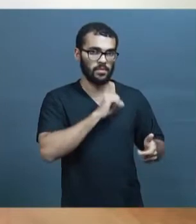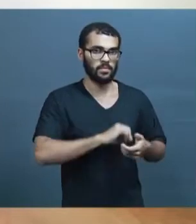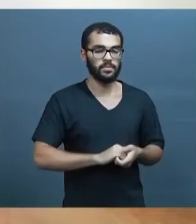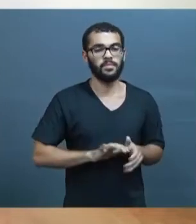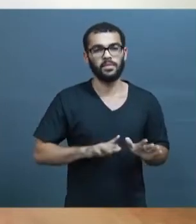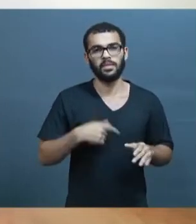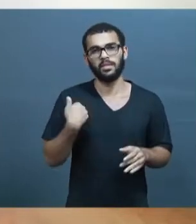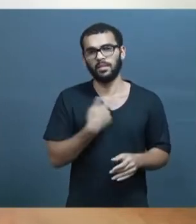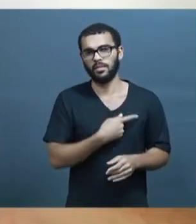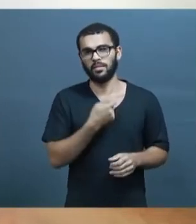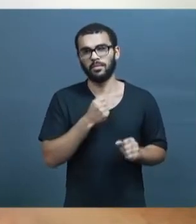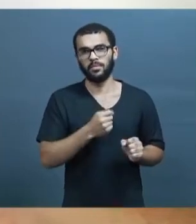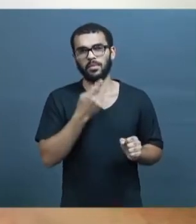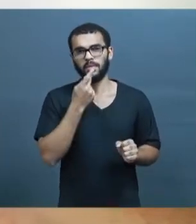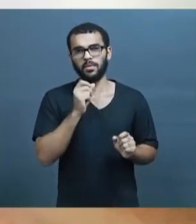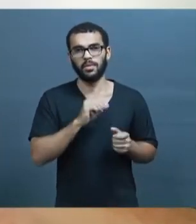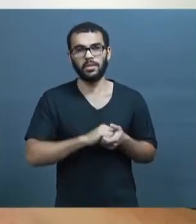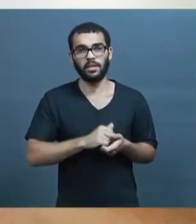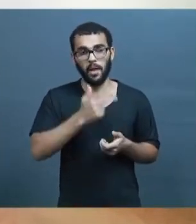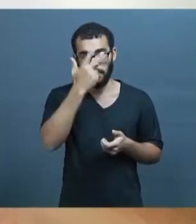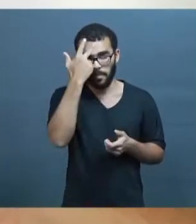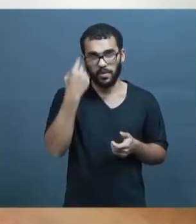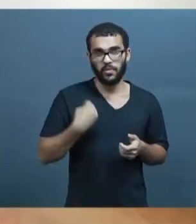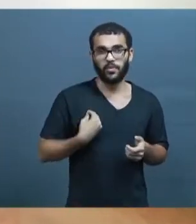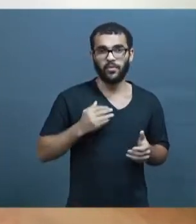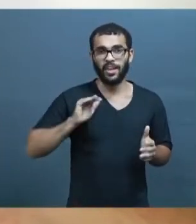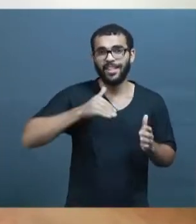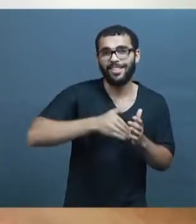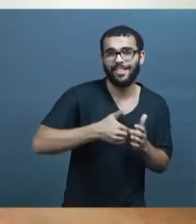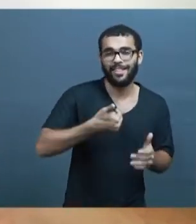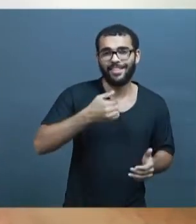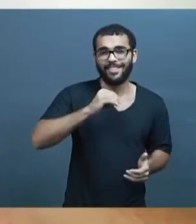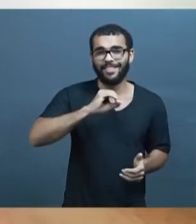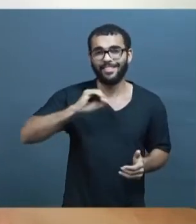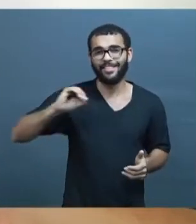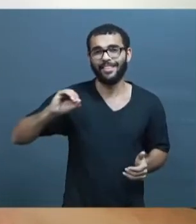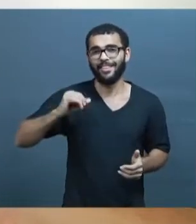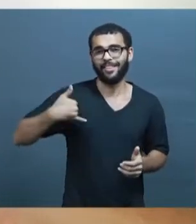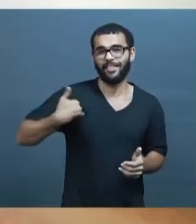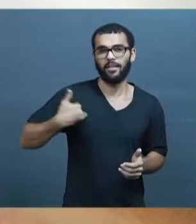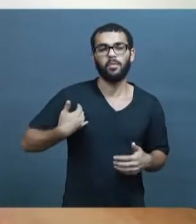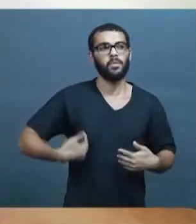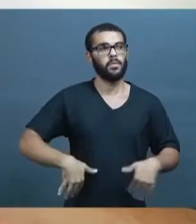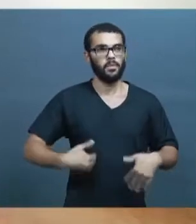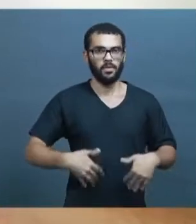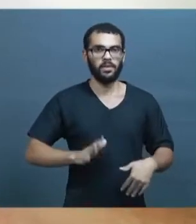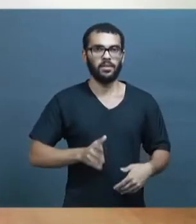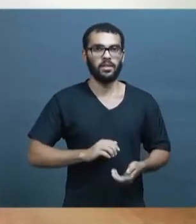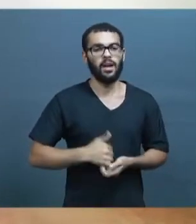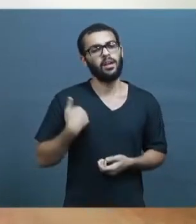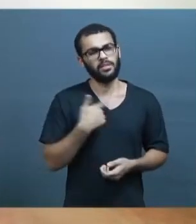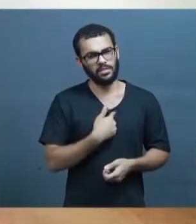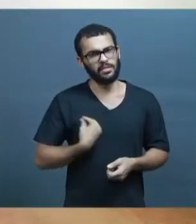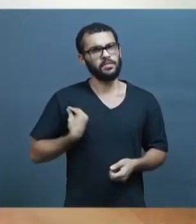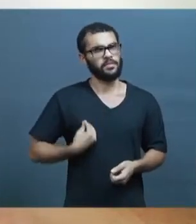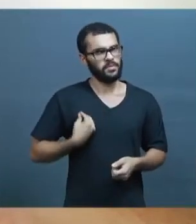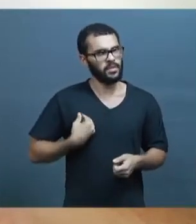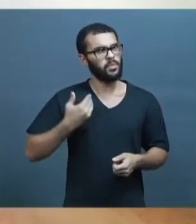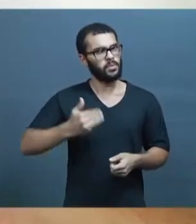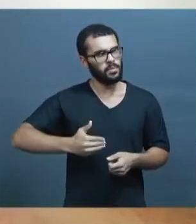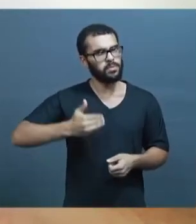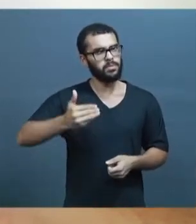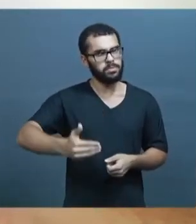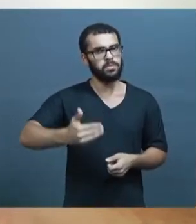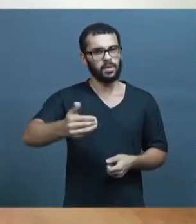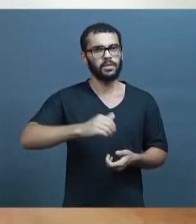os centenários já nasceram. Isso significa que estamos vivendo muito mesmo. Existem